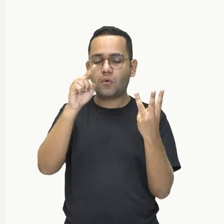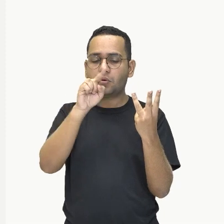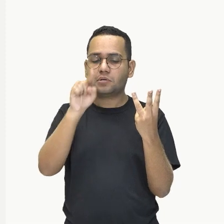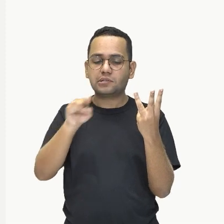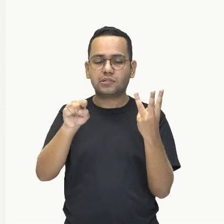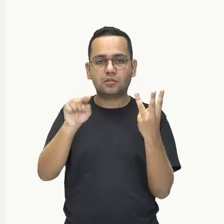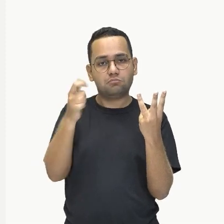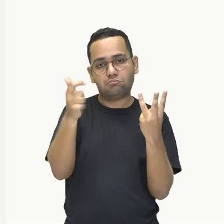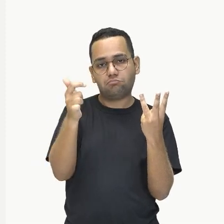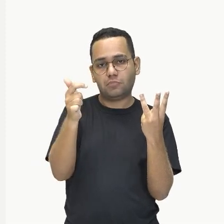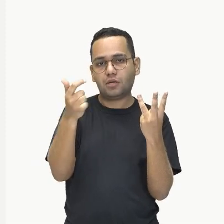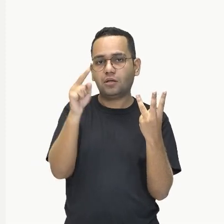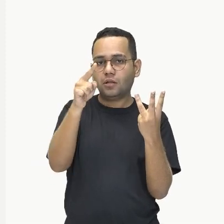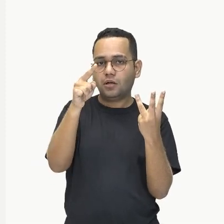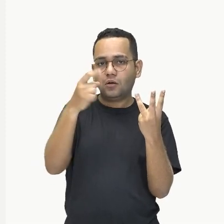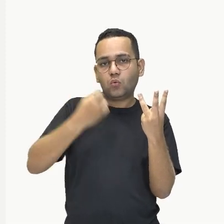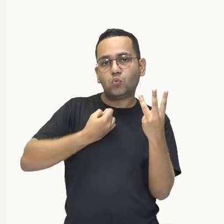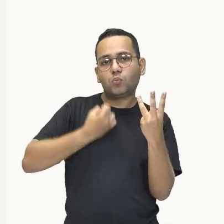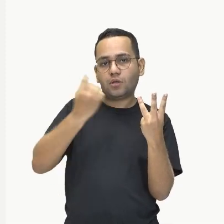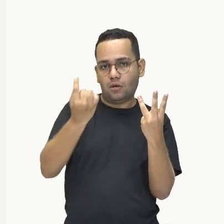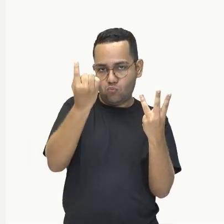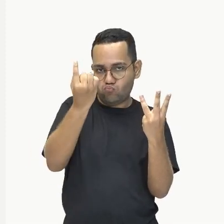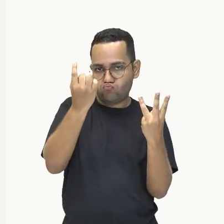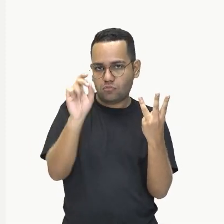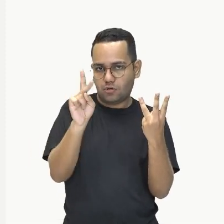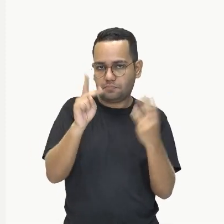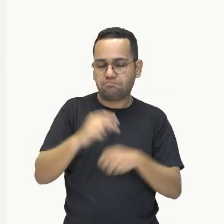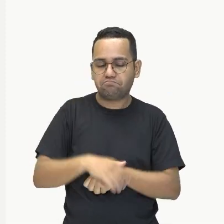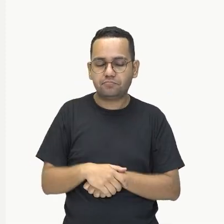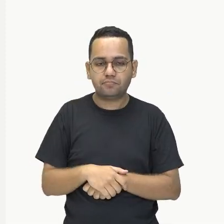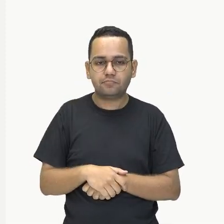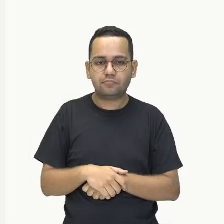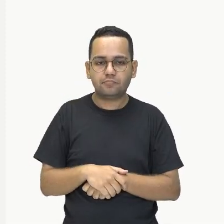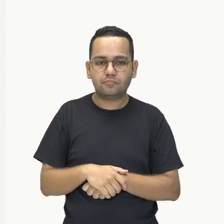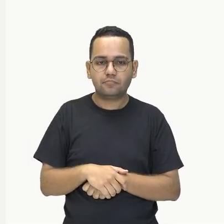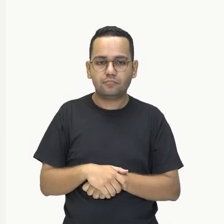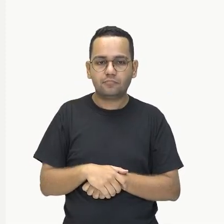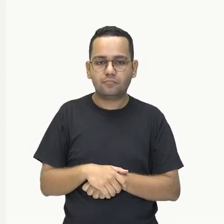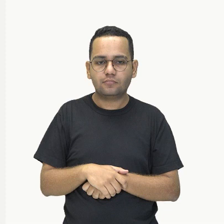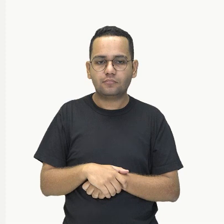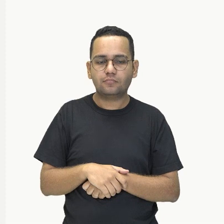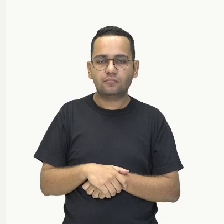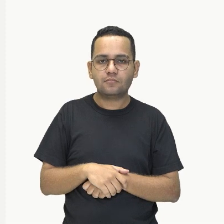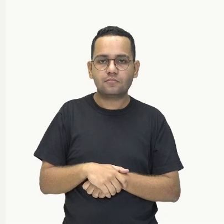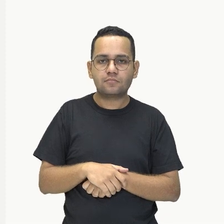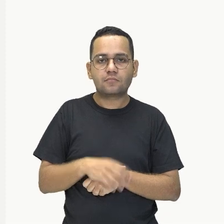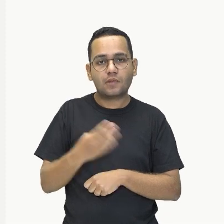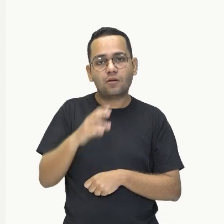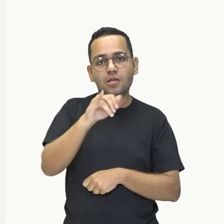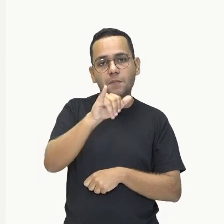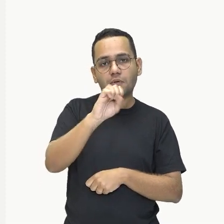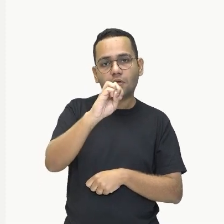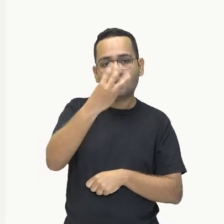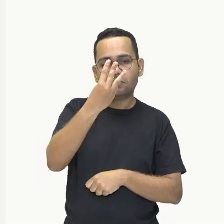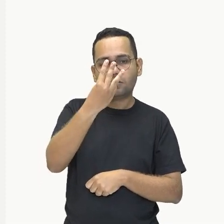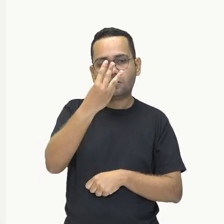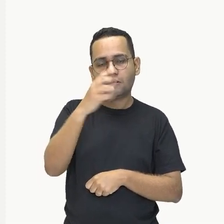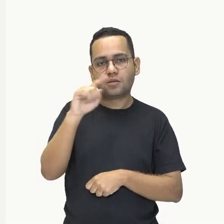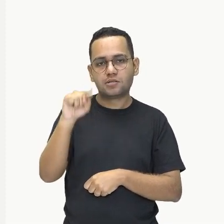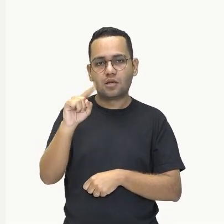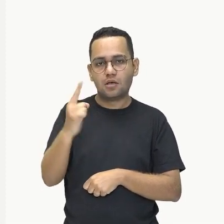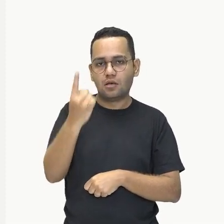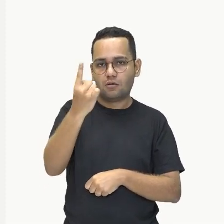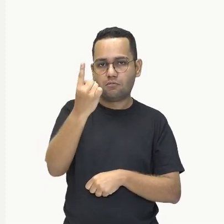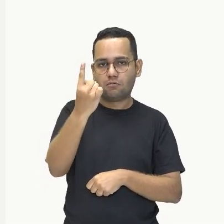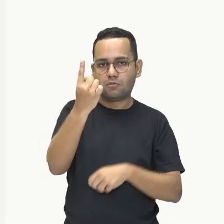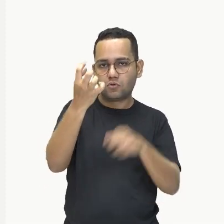aparece, é 1. 3 mais 1 também é do quarto